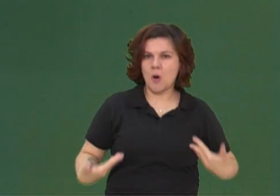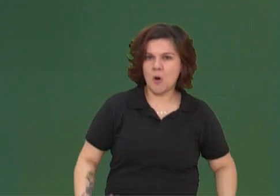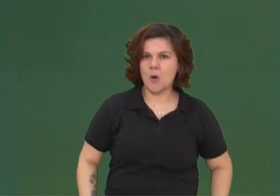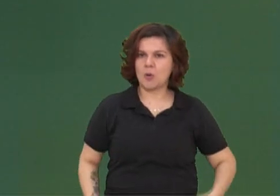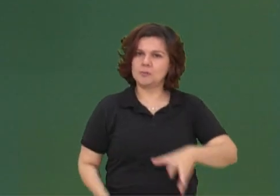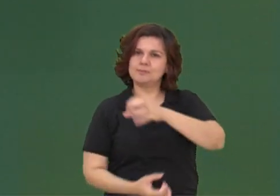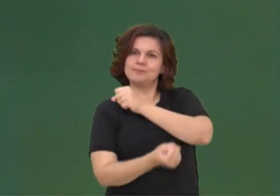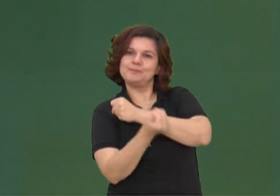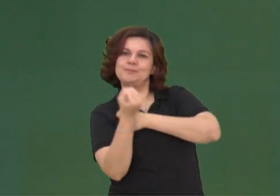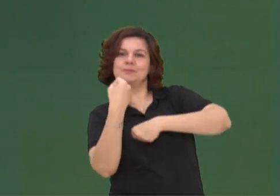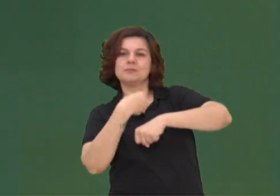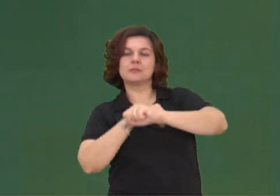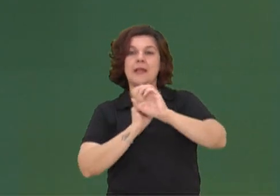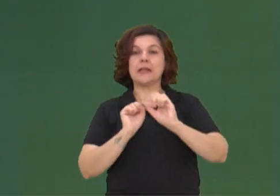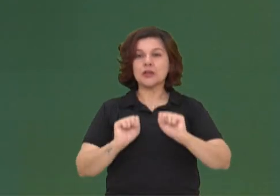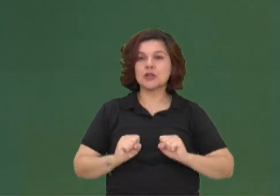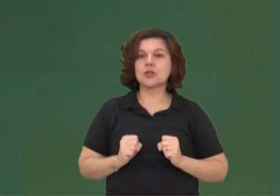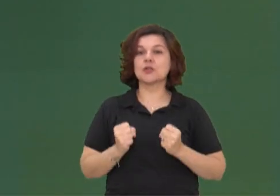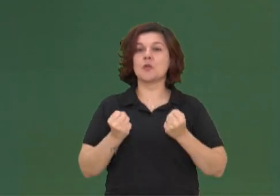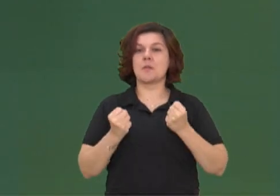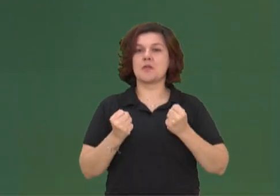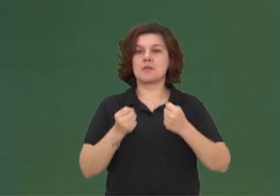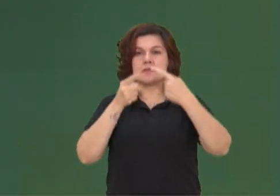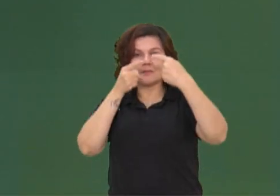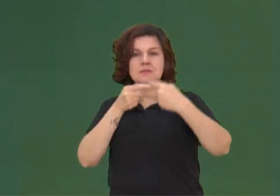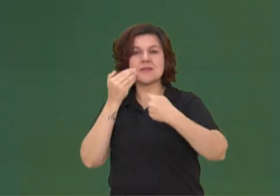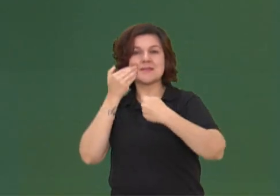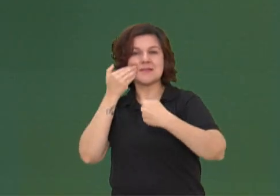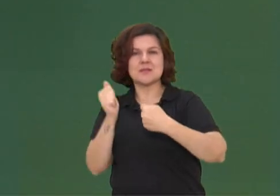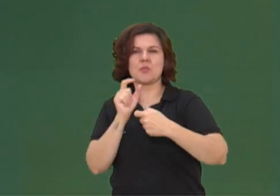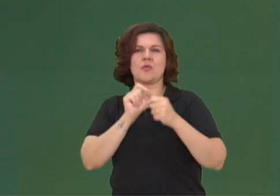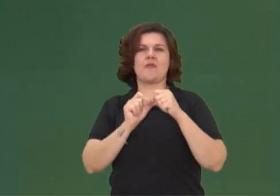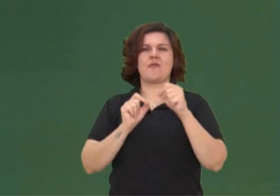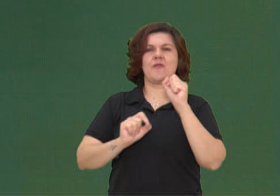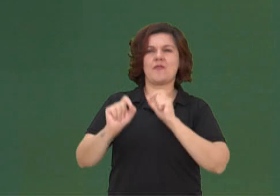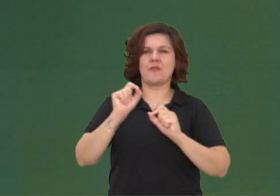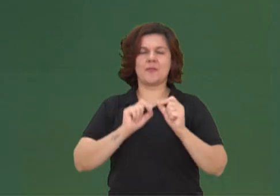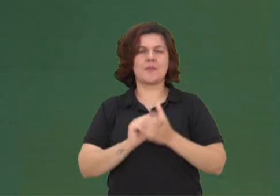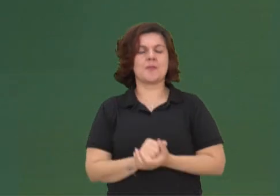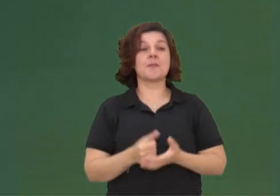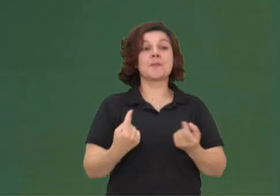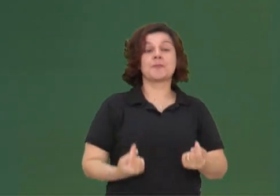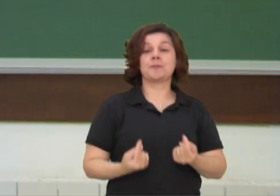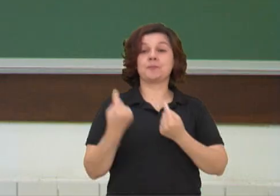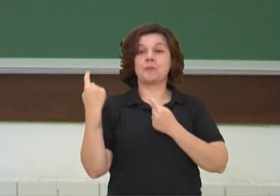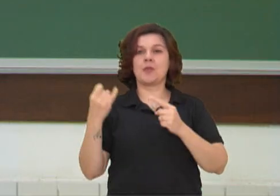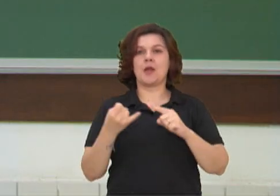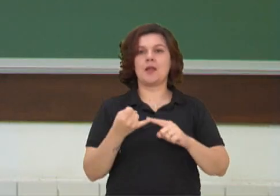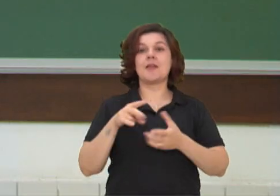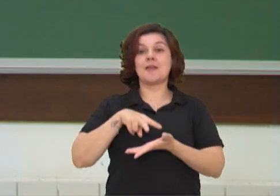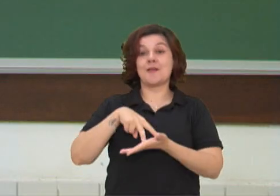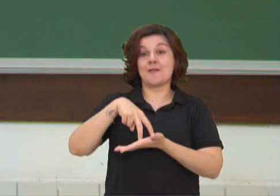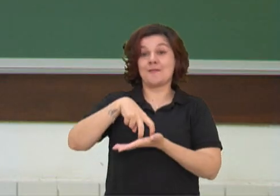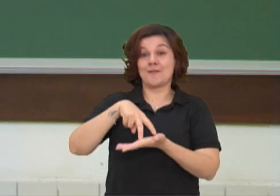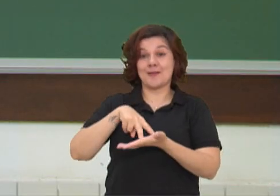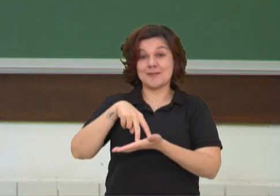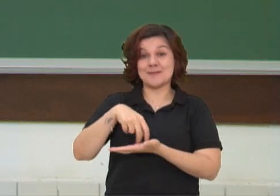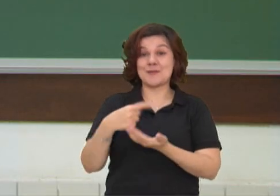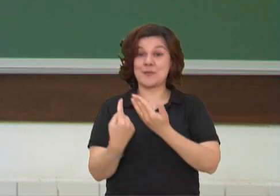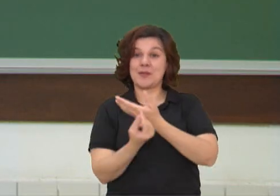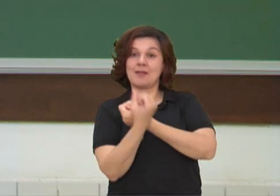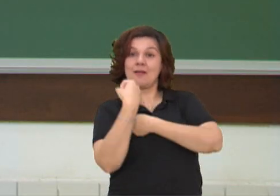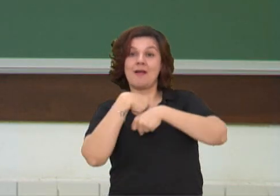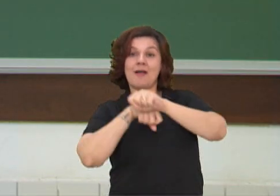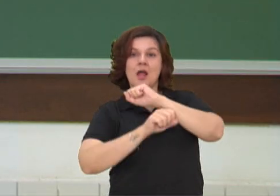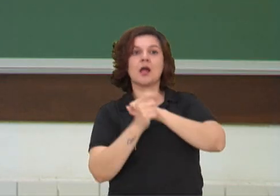Então ele tem um domínio sobre o corpo dele absurdo para conseguir fazer esse tipo de movimento. Então aqui estão relacionadas a flexibilidade e vocês podem ver